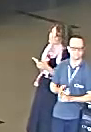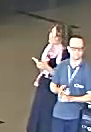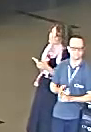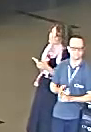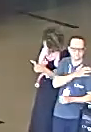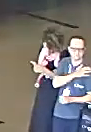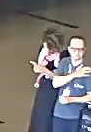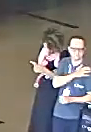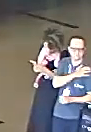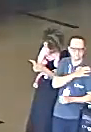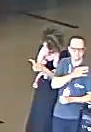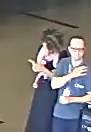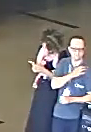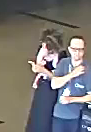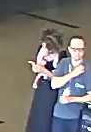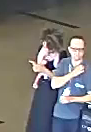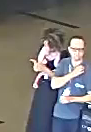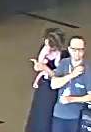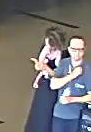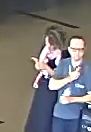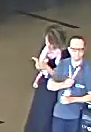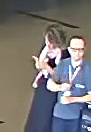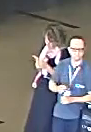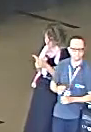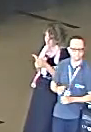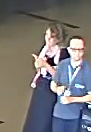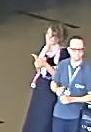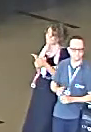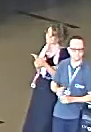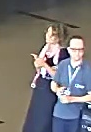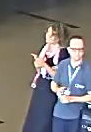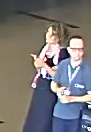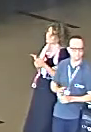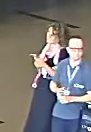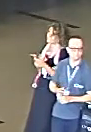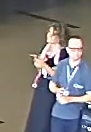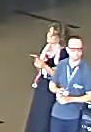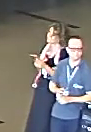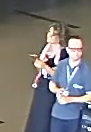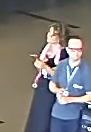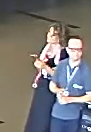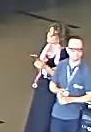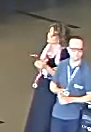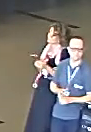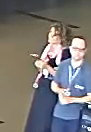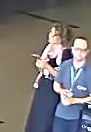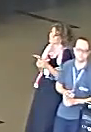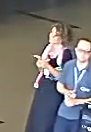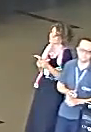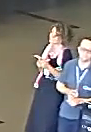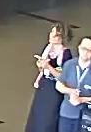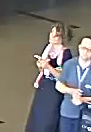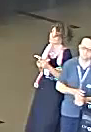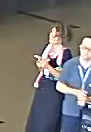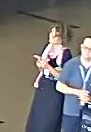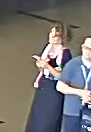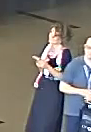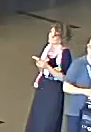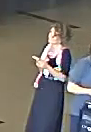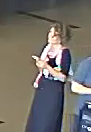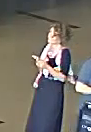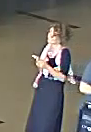ônibus estar lá anexado o símbolo de acessibilidade o símbolo Internacional e nós tivemos que se arrastar pelo degrau de cada